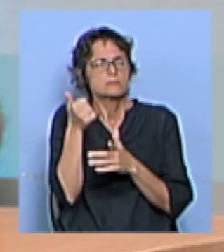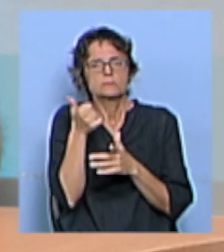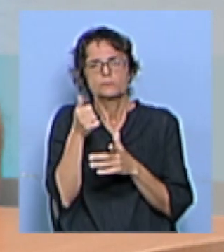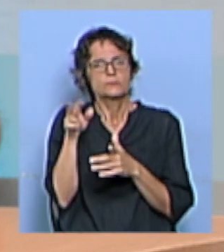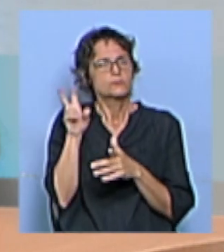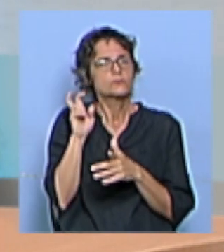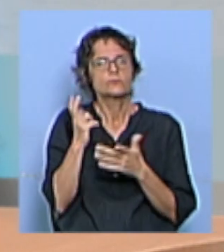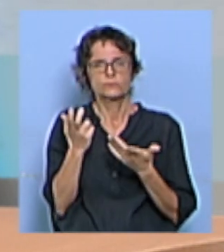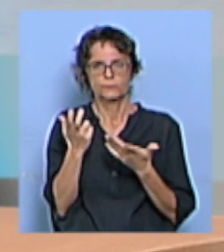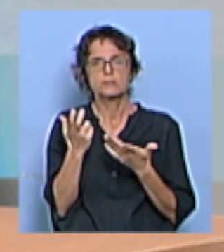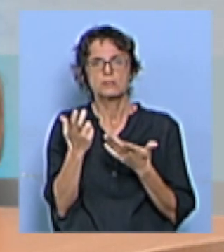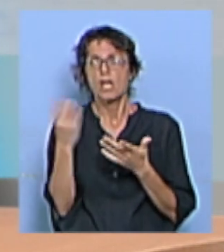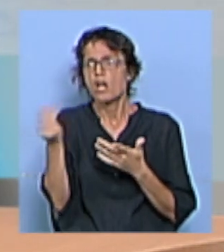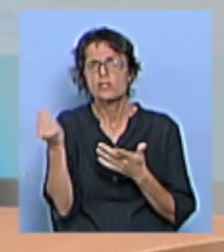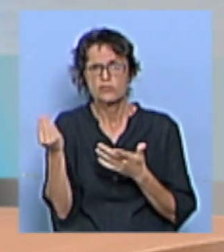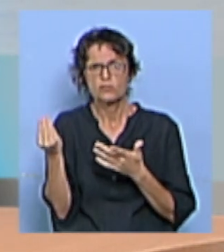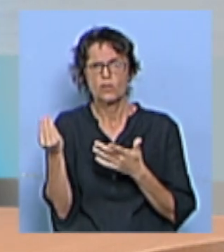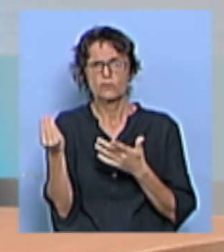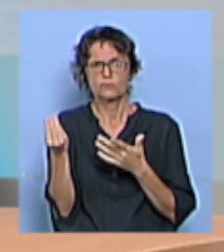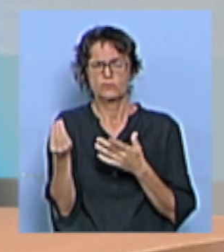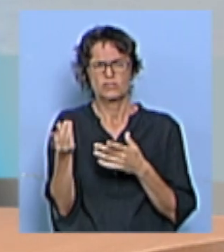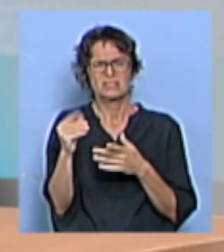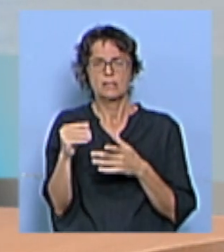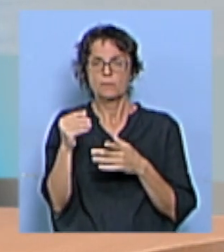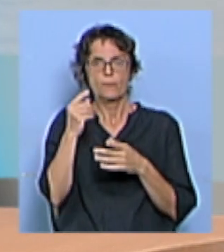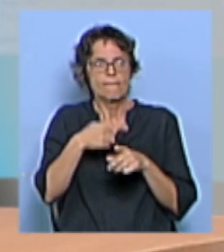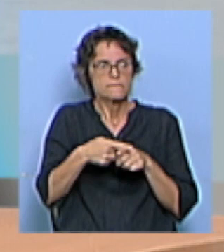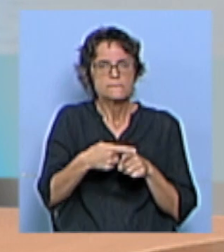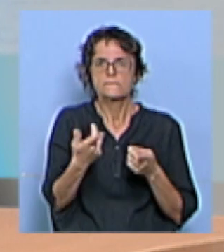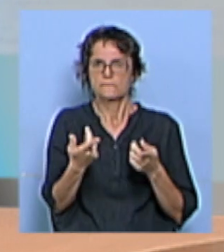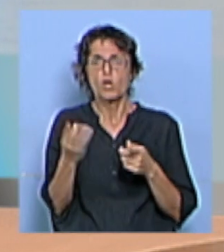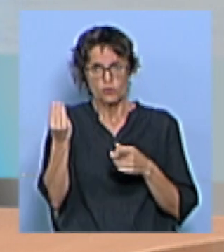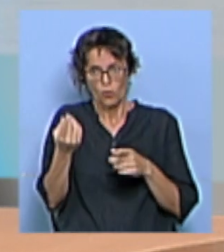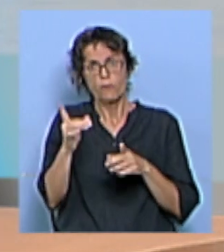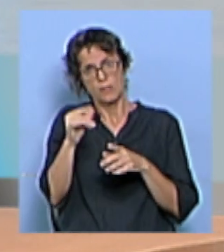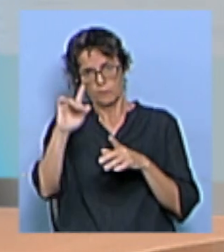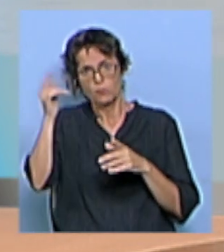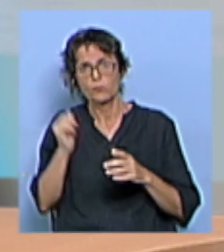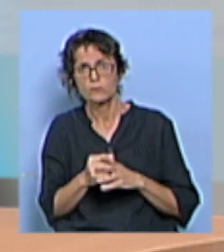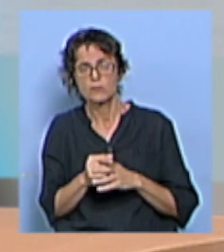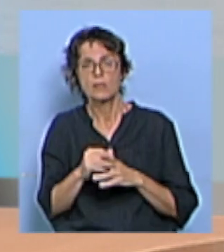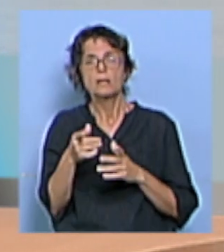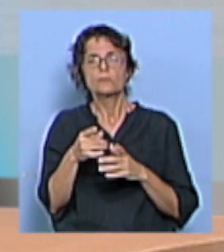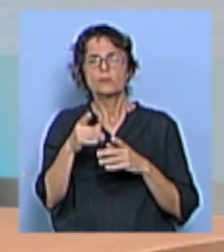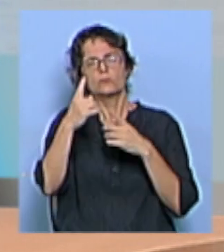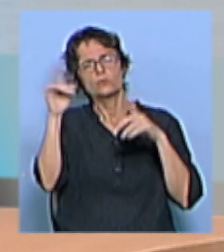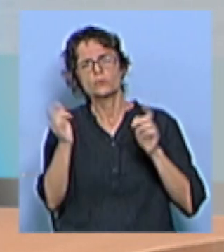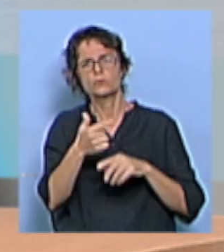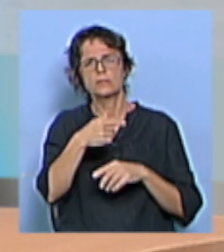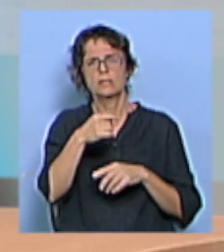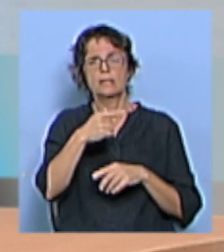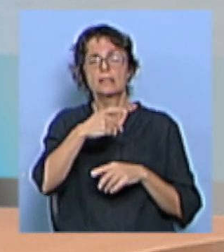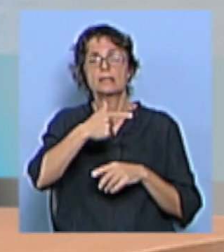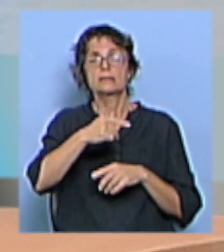milhares e milhares e milhares de jovens, e já não tão jovens, não é? Portanto, vale a pena ouvir a música de TZ. E a